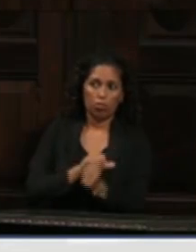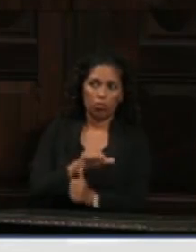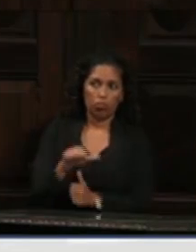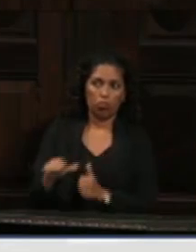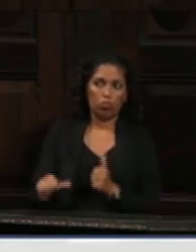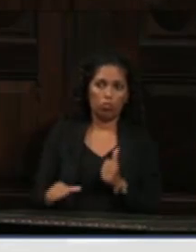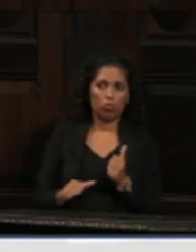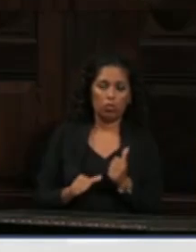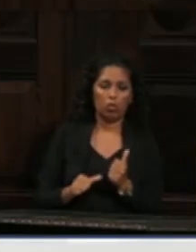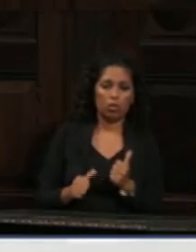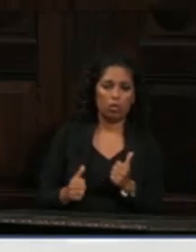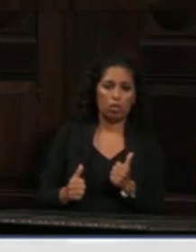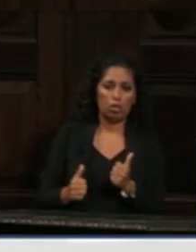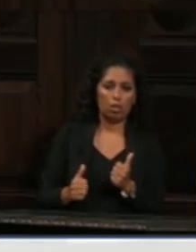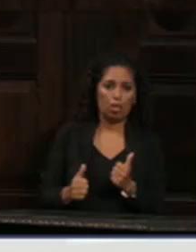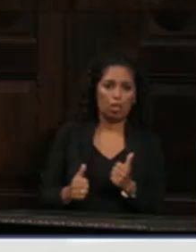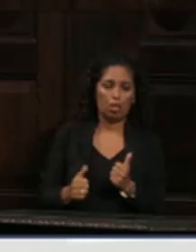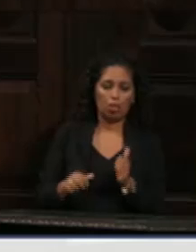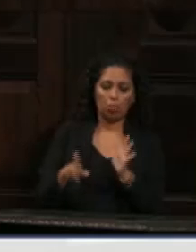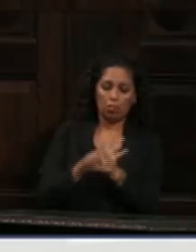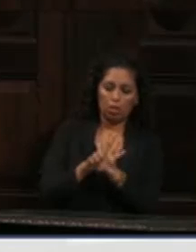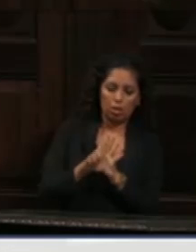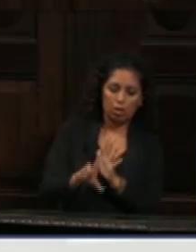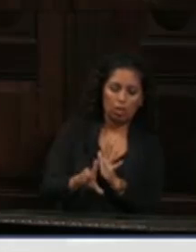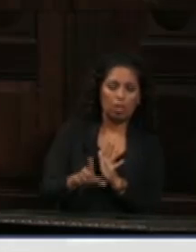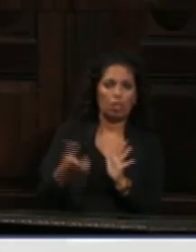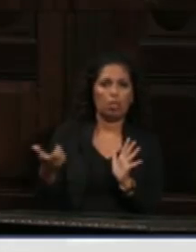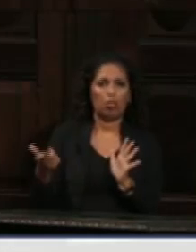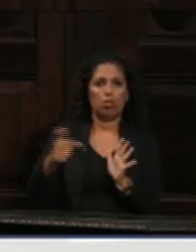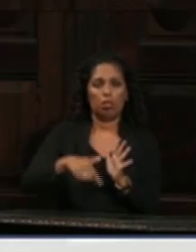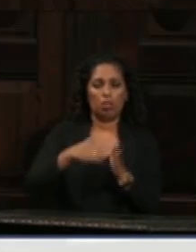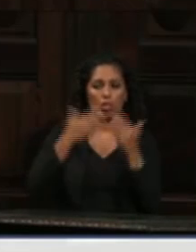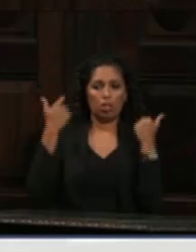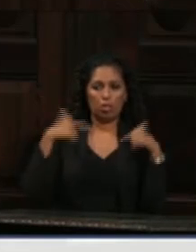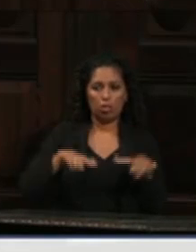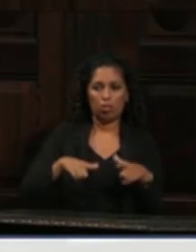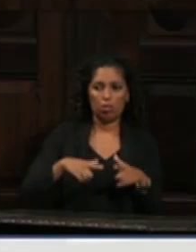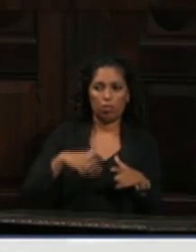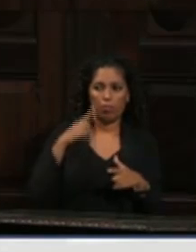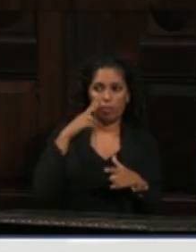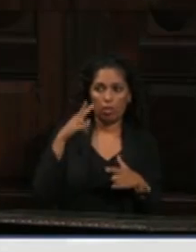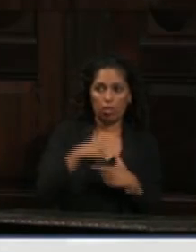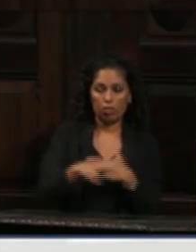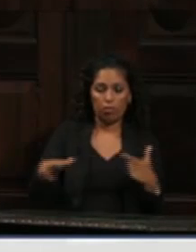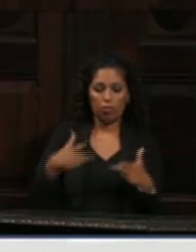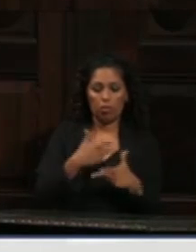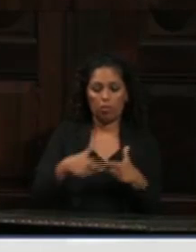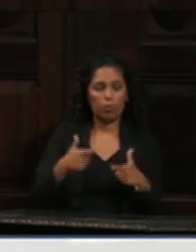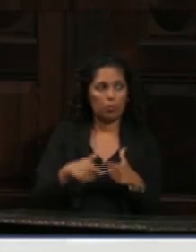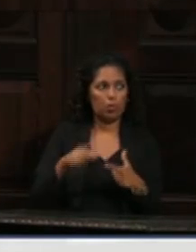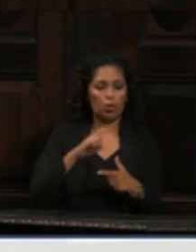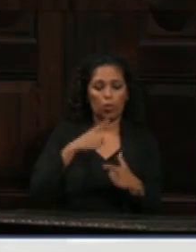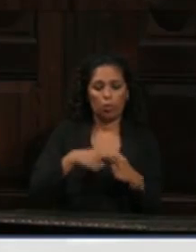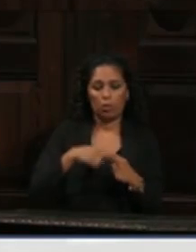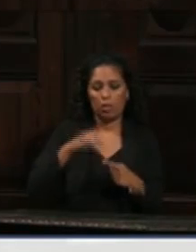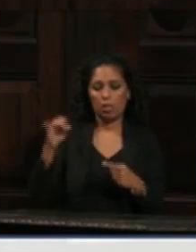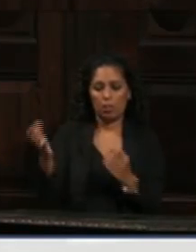regimento para enfrentar também essas realidades. Porque se cruzar o